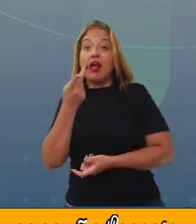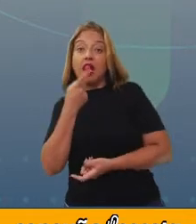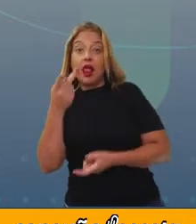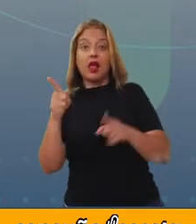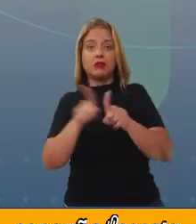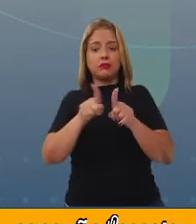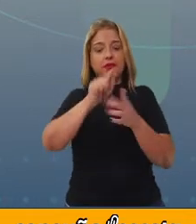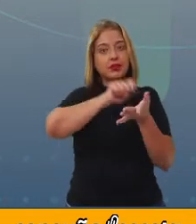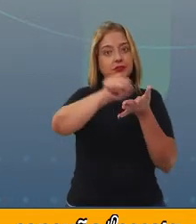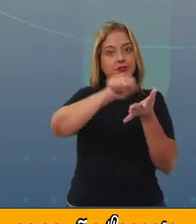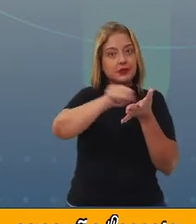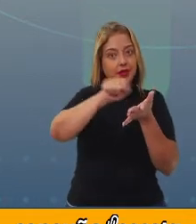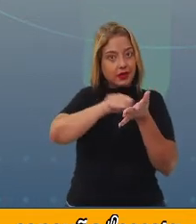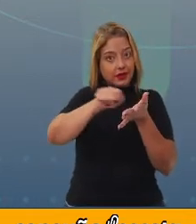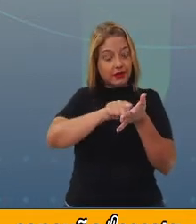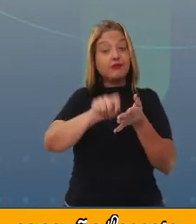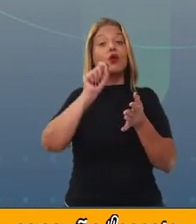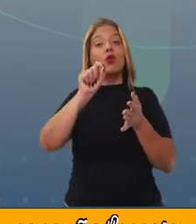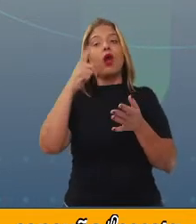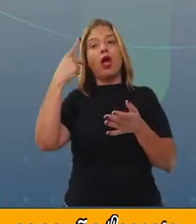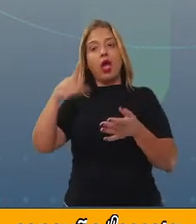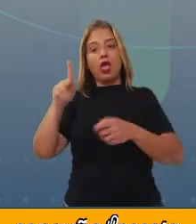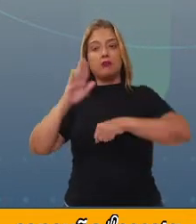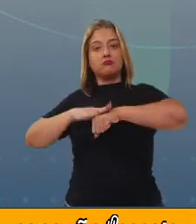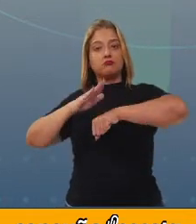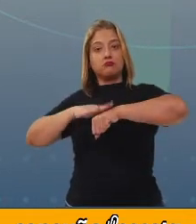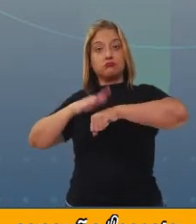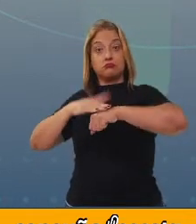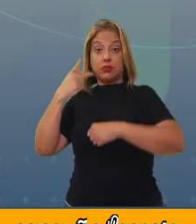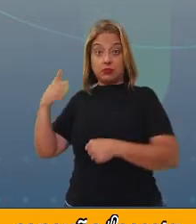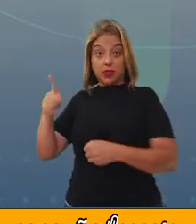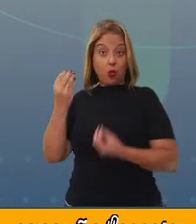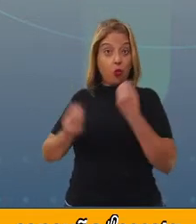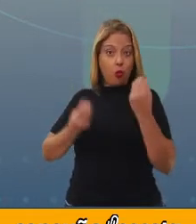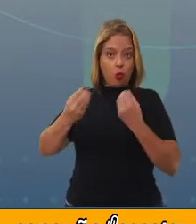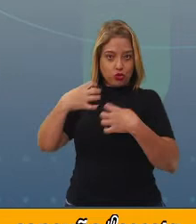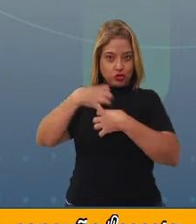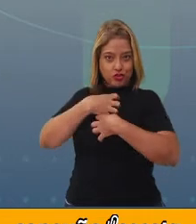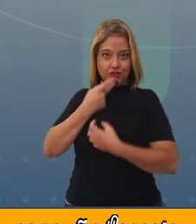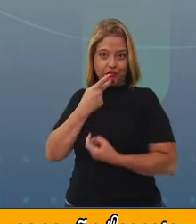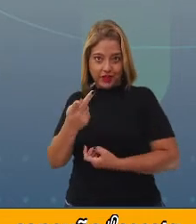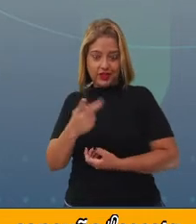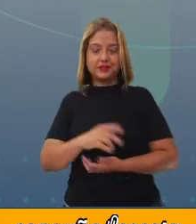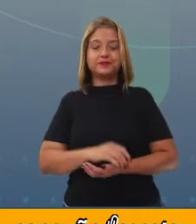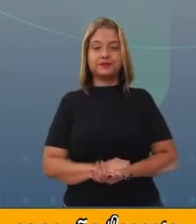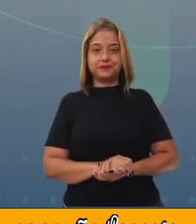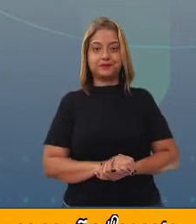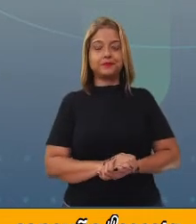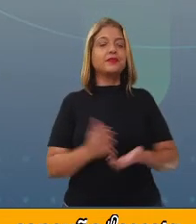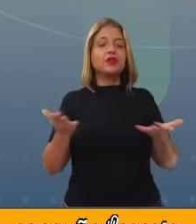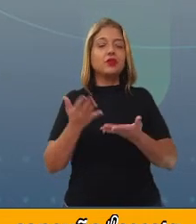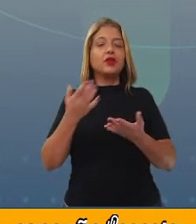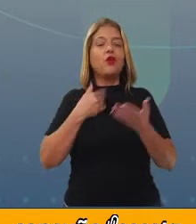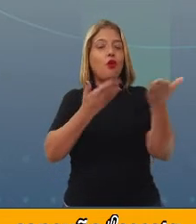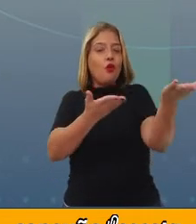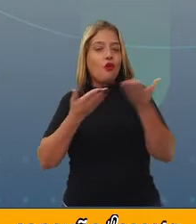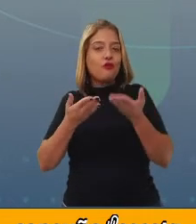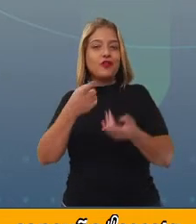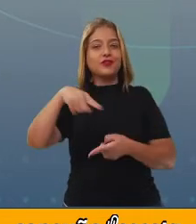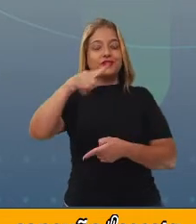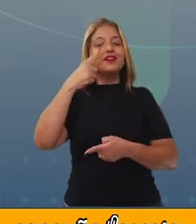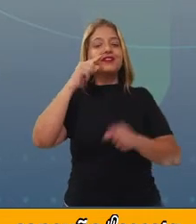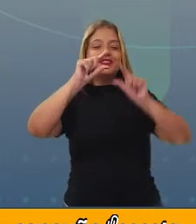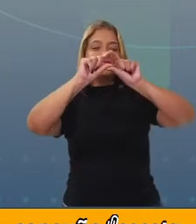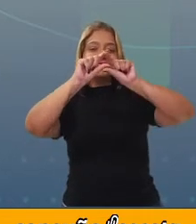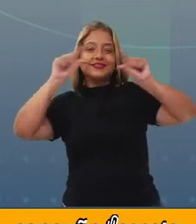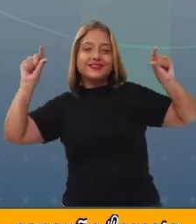relação à apropriação da norma padrão da língua. Eu vou te convidar a ler uma tirinha comigo para